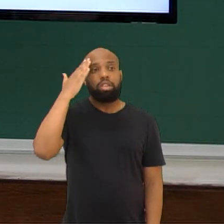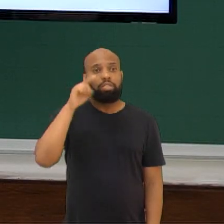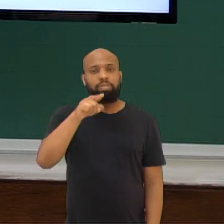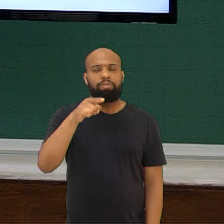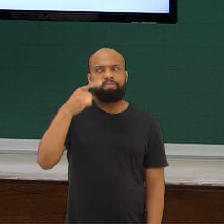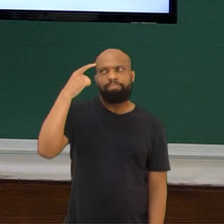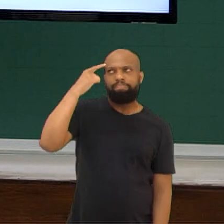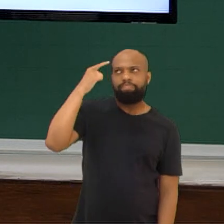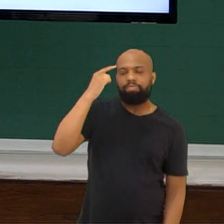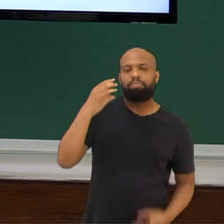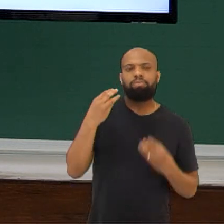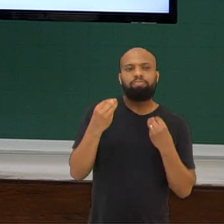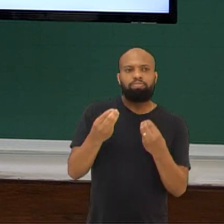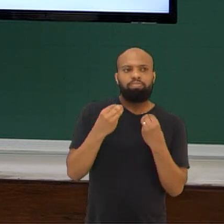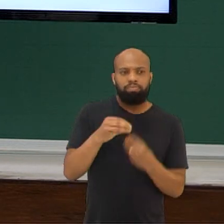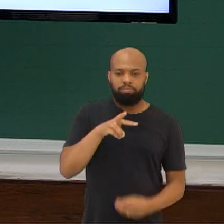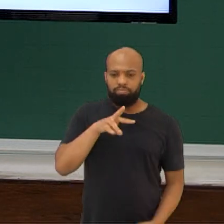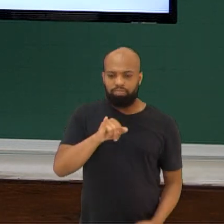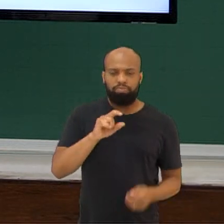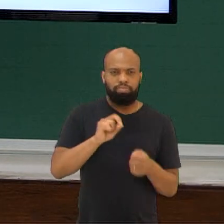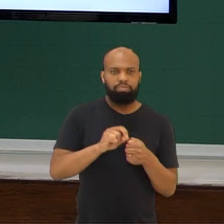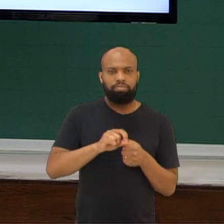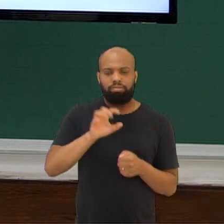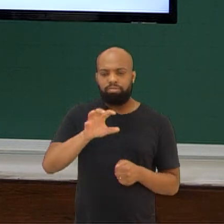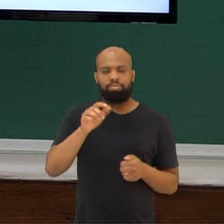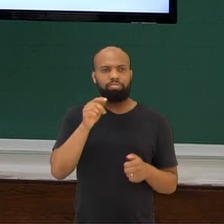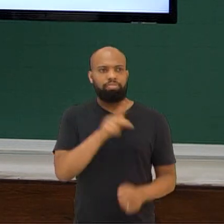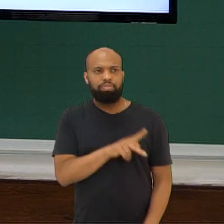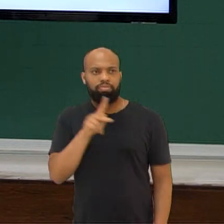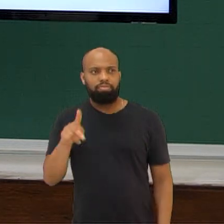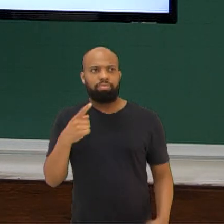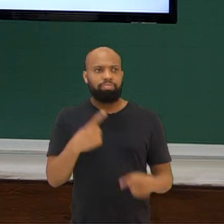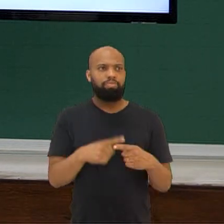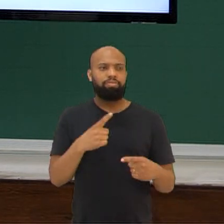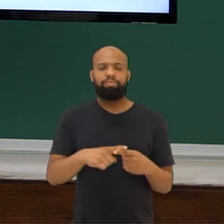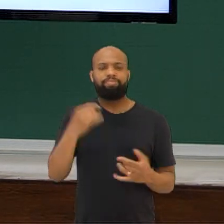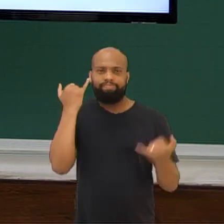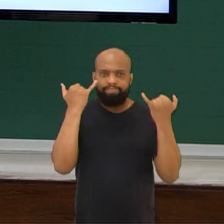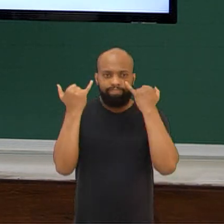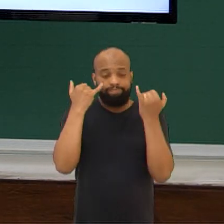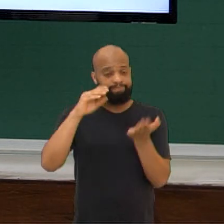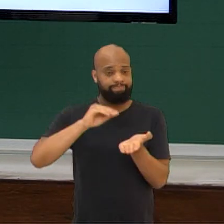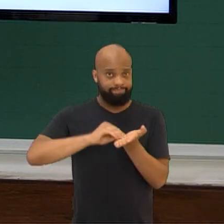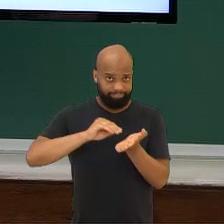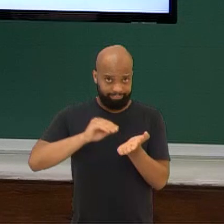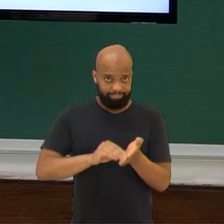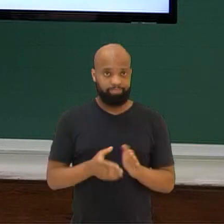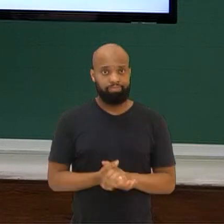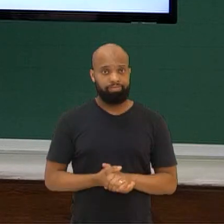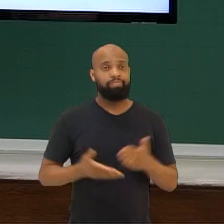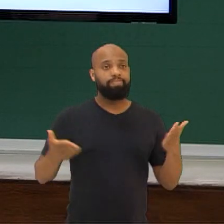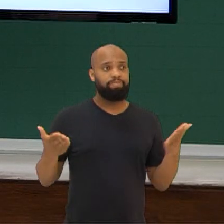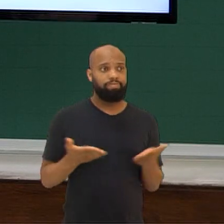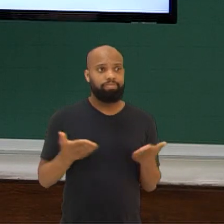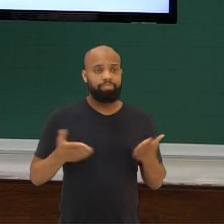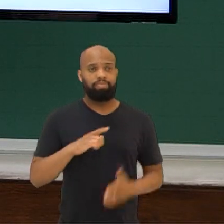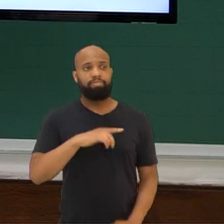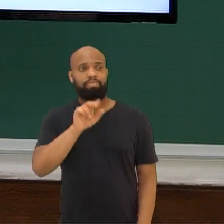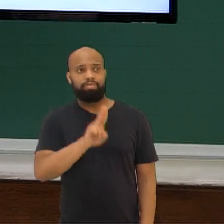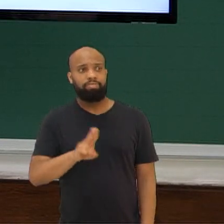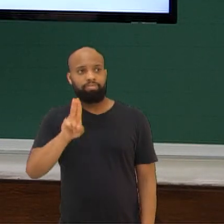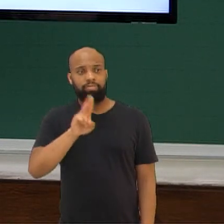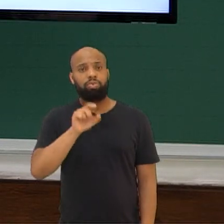estar pensando, como eu vou fazer isso, professora, se você não me deu muitos dados? Agora a gente tem que